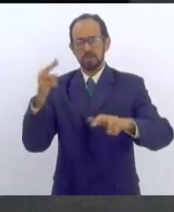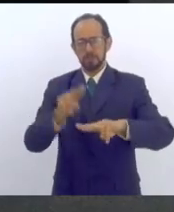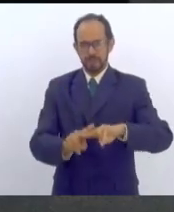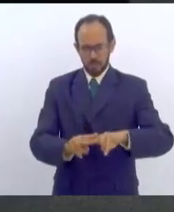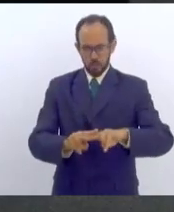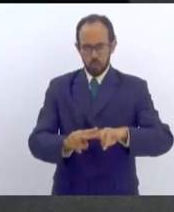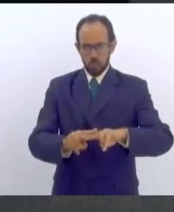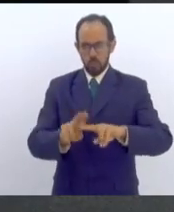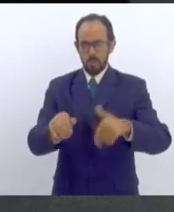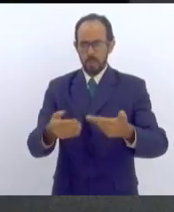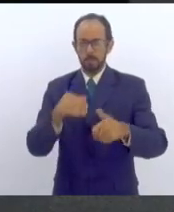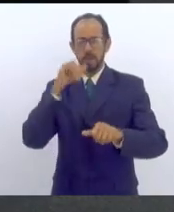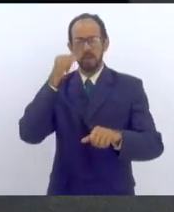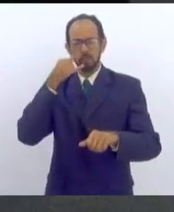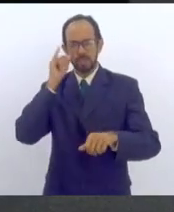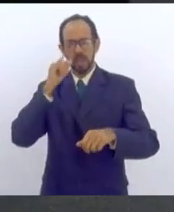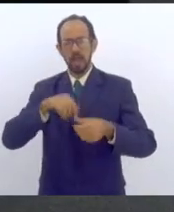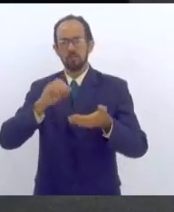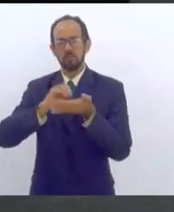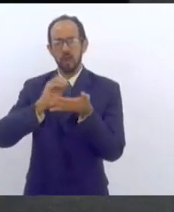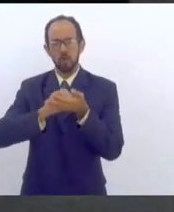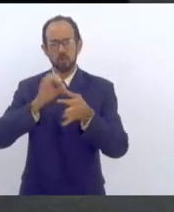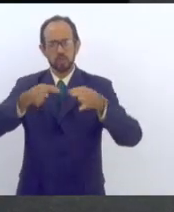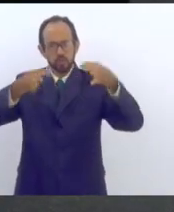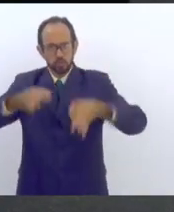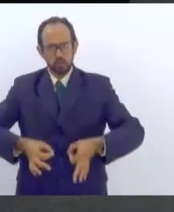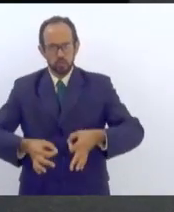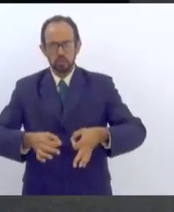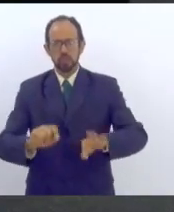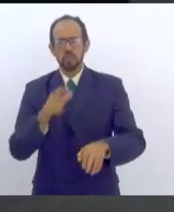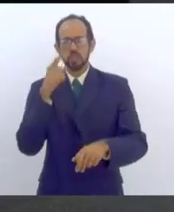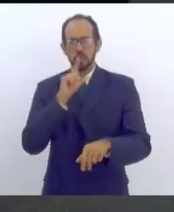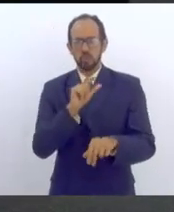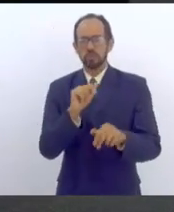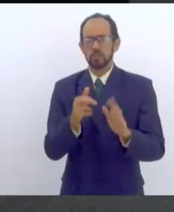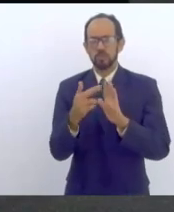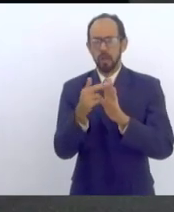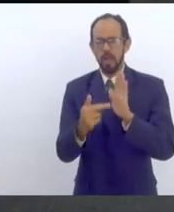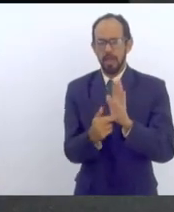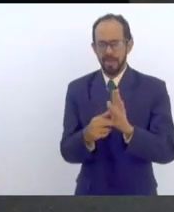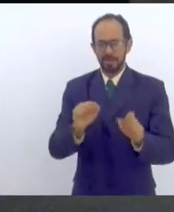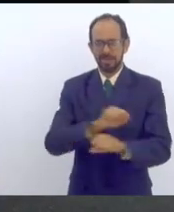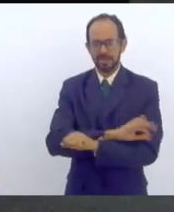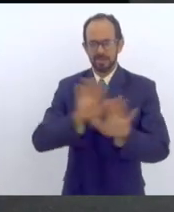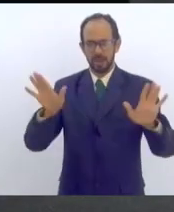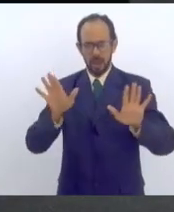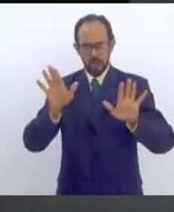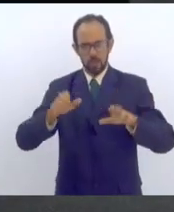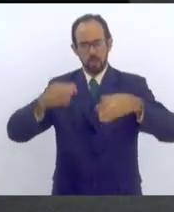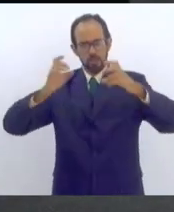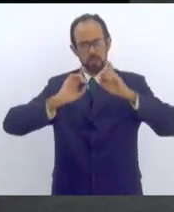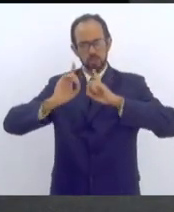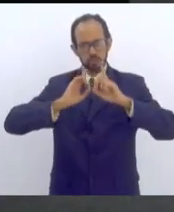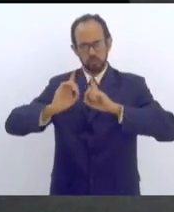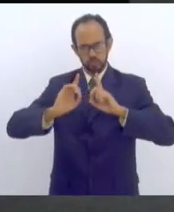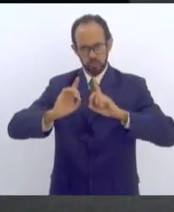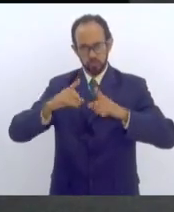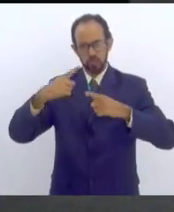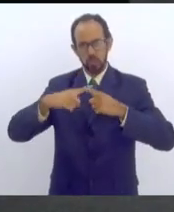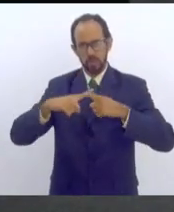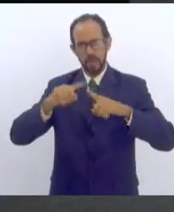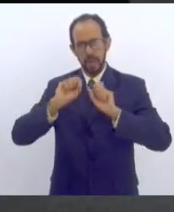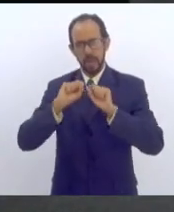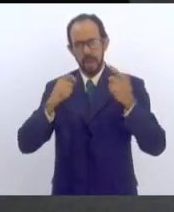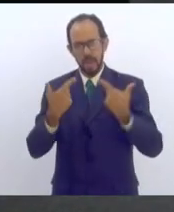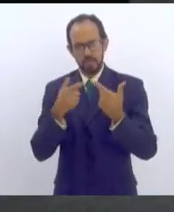que as injustiças não prossigam e que tenhamos um mínimo de protocolo a ser debatido, essa casa, que é fiscalizadora